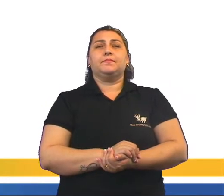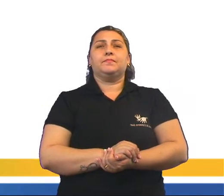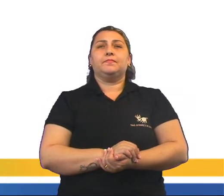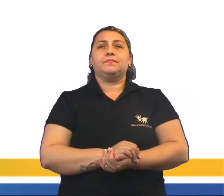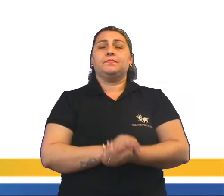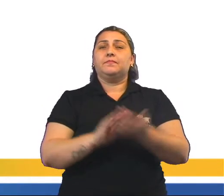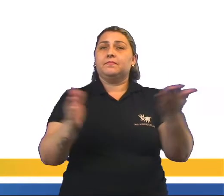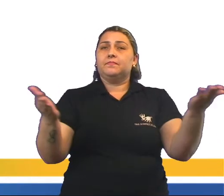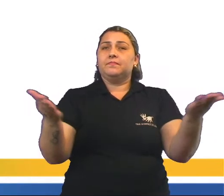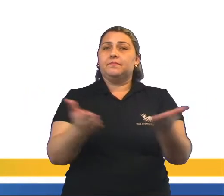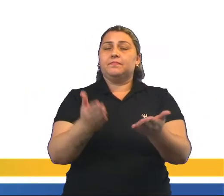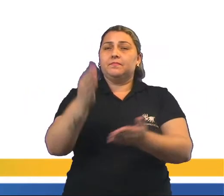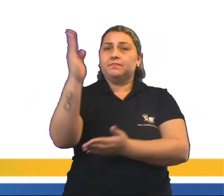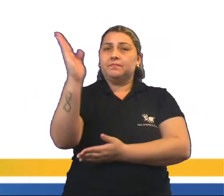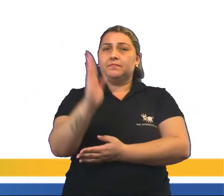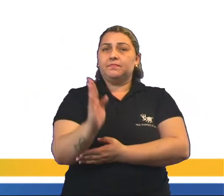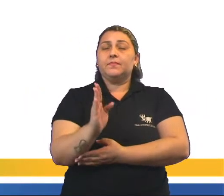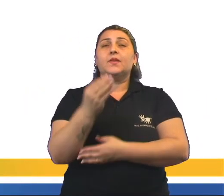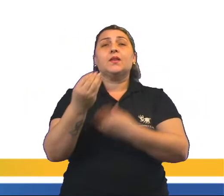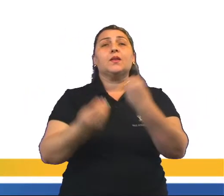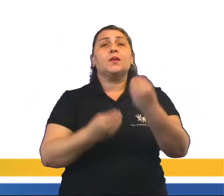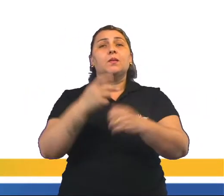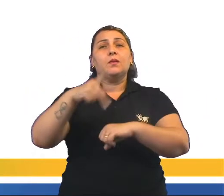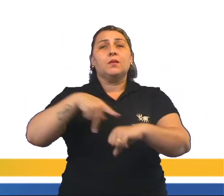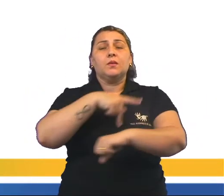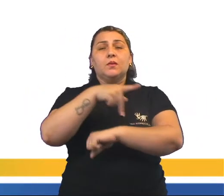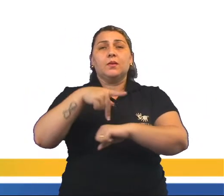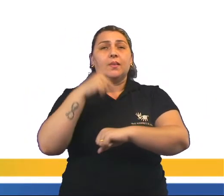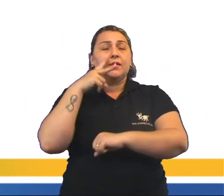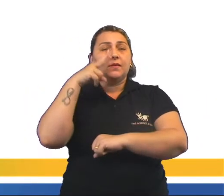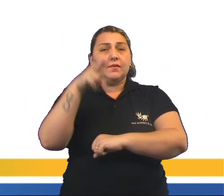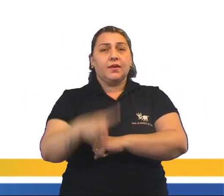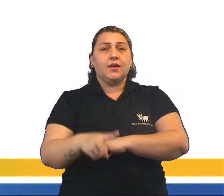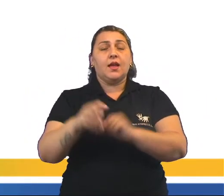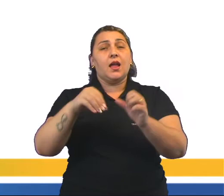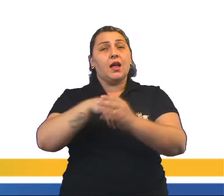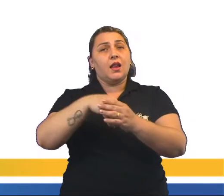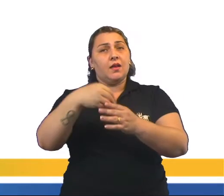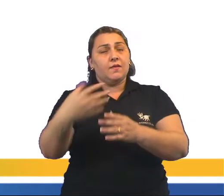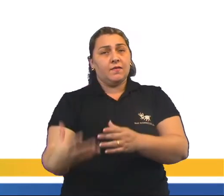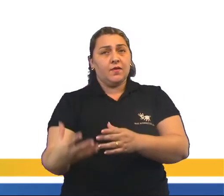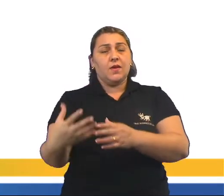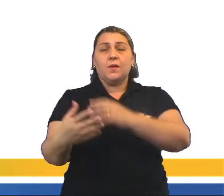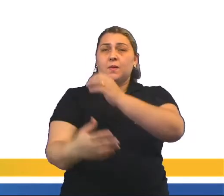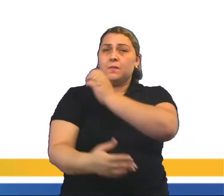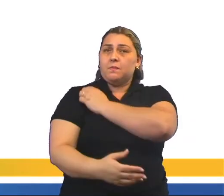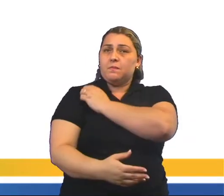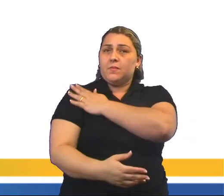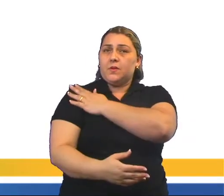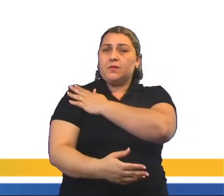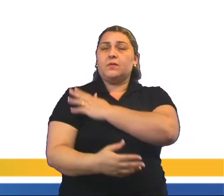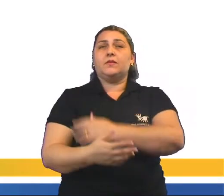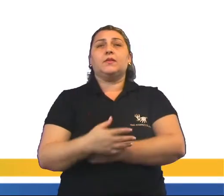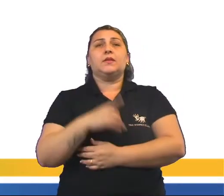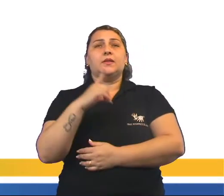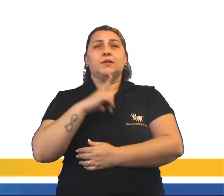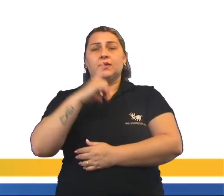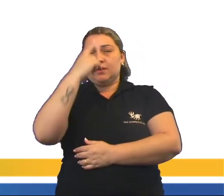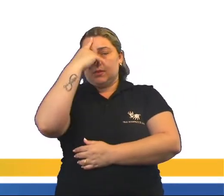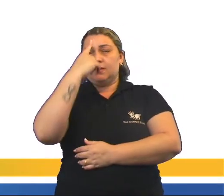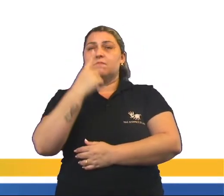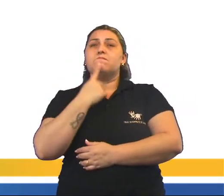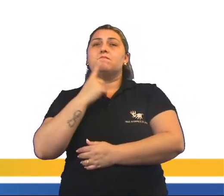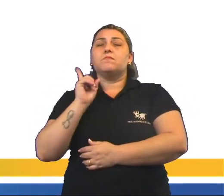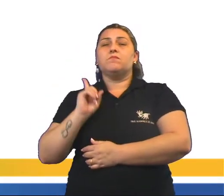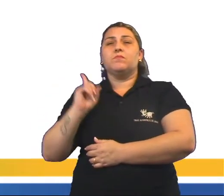Vamos tratar agora do Brasil, né? Como o país é visto lá fora com preconceito. A gente tem aí as imagens